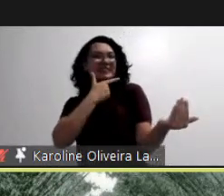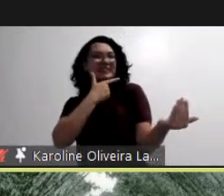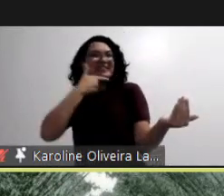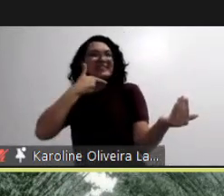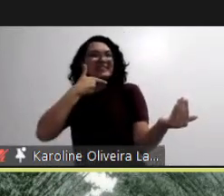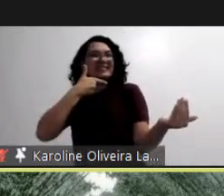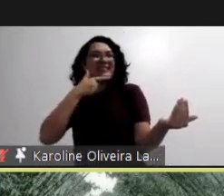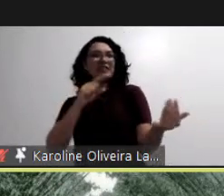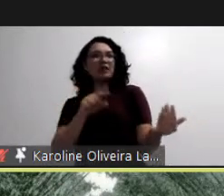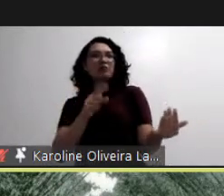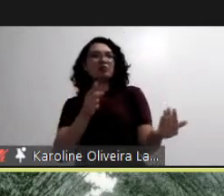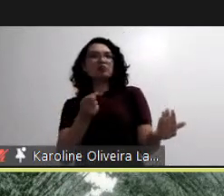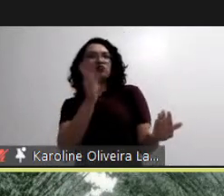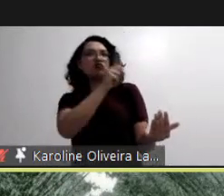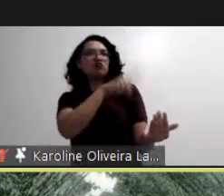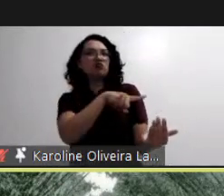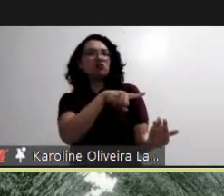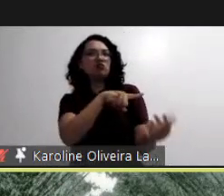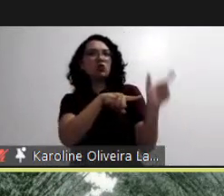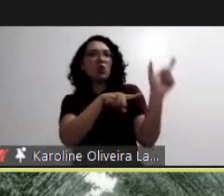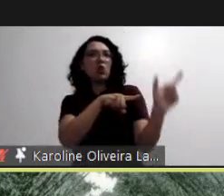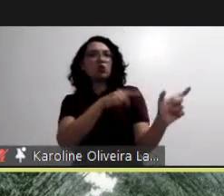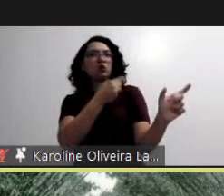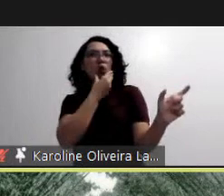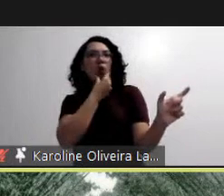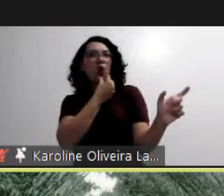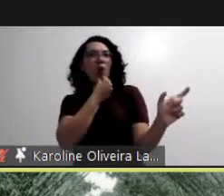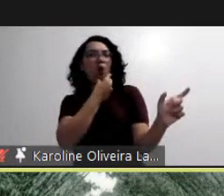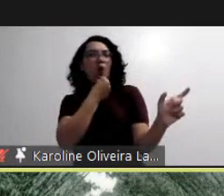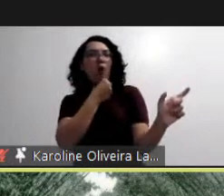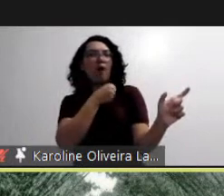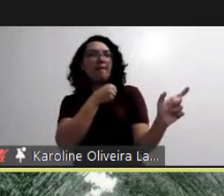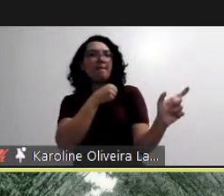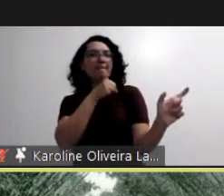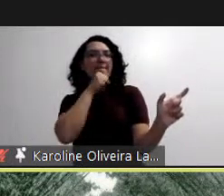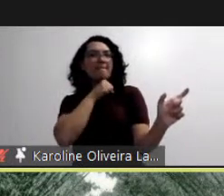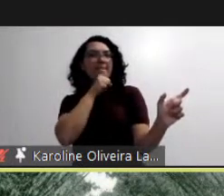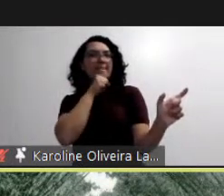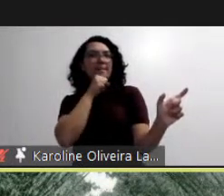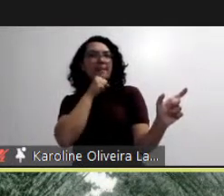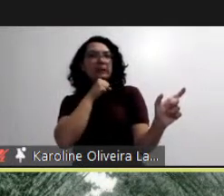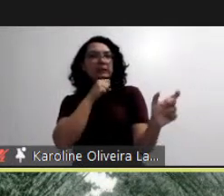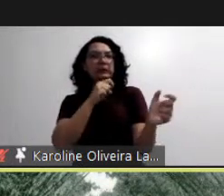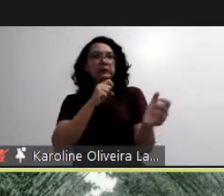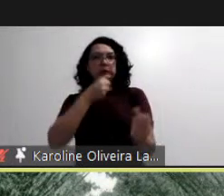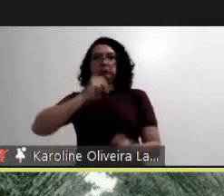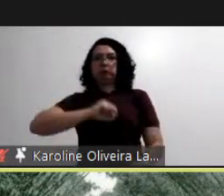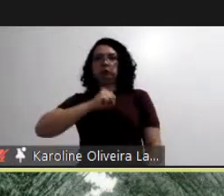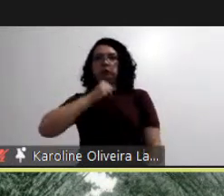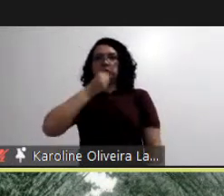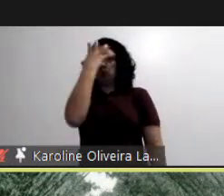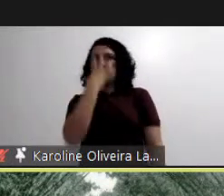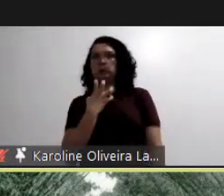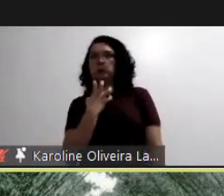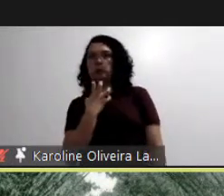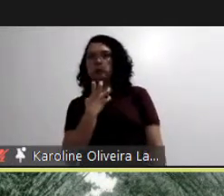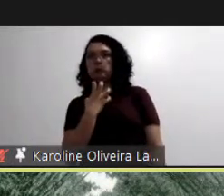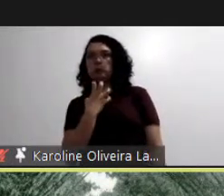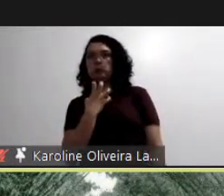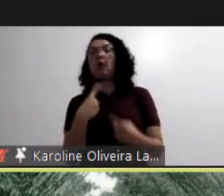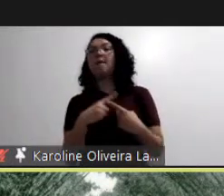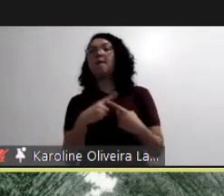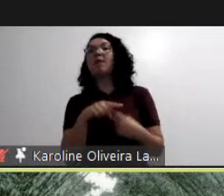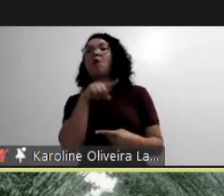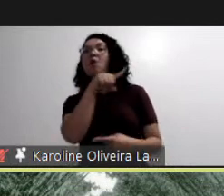carrancudo Le Corbusier incomodado porque ele perdeu o que ele achava que deveria ser um